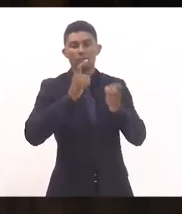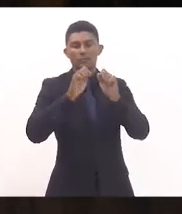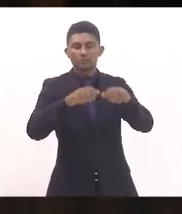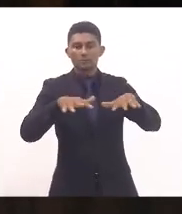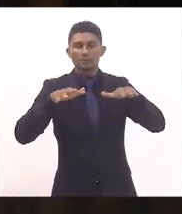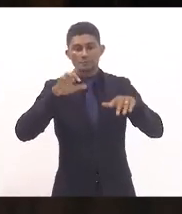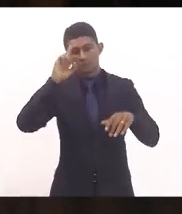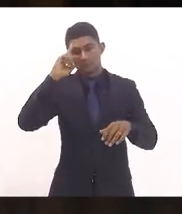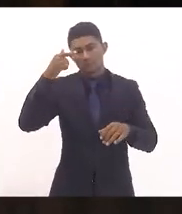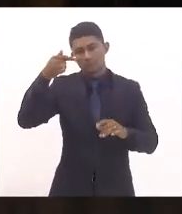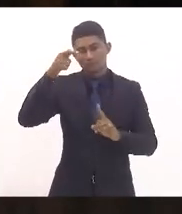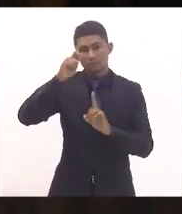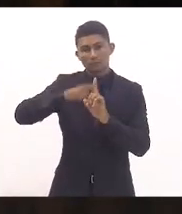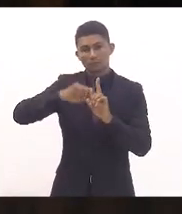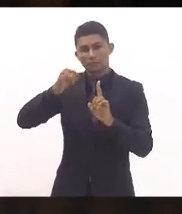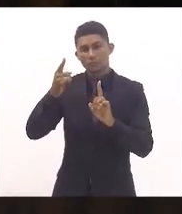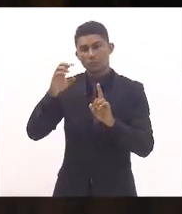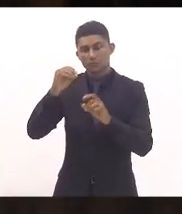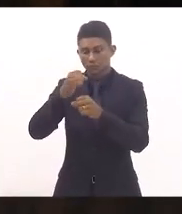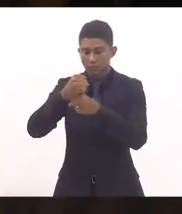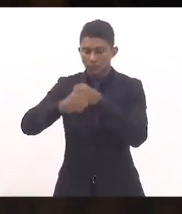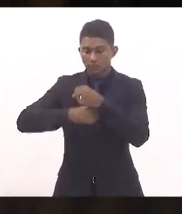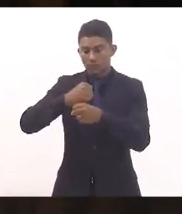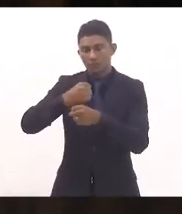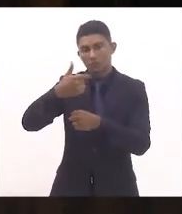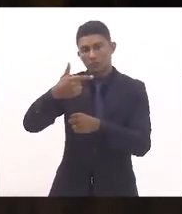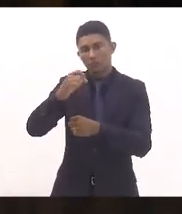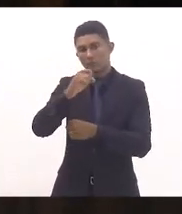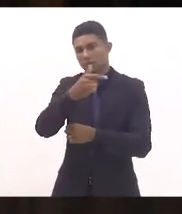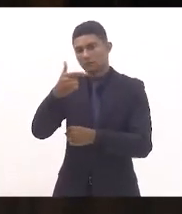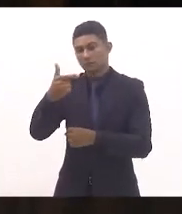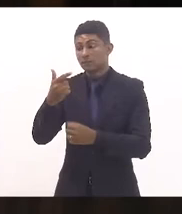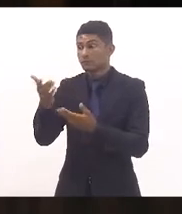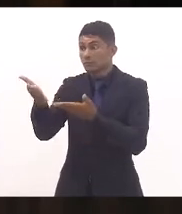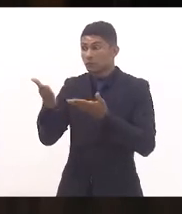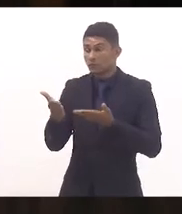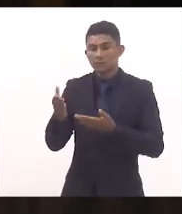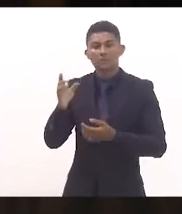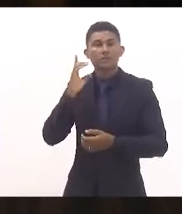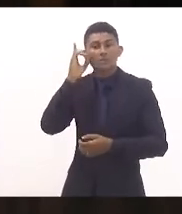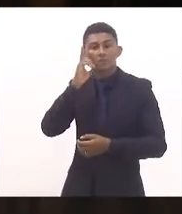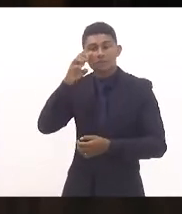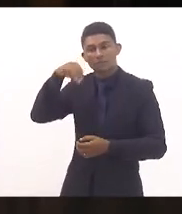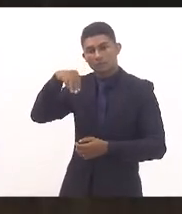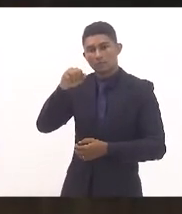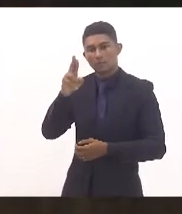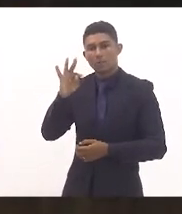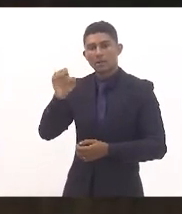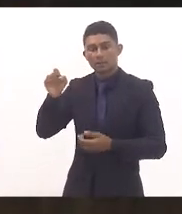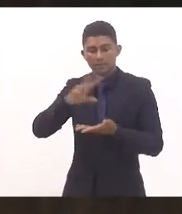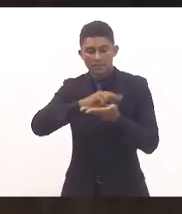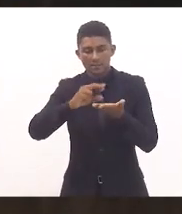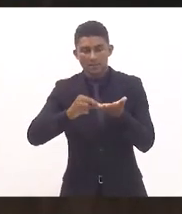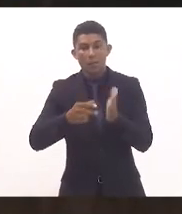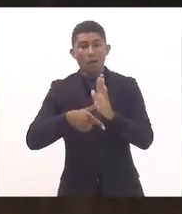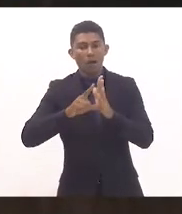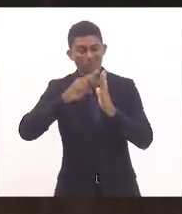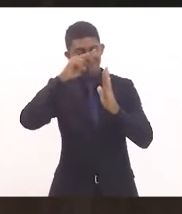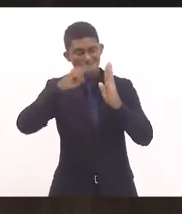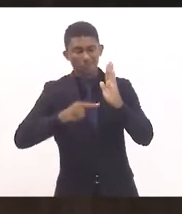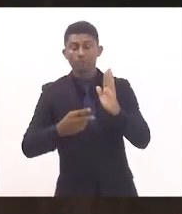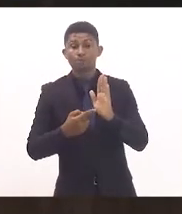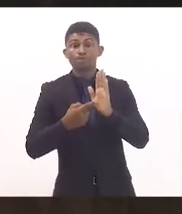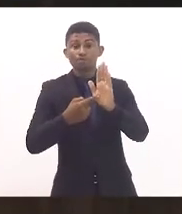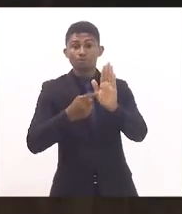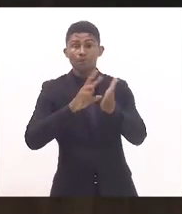7 de junho de 22. A presidência convida a deputada Marta Rocha a fazer a leitura da ata da sessão anterior. A ata reflete com exatidão